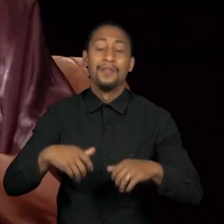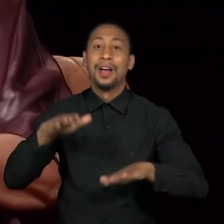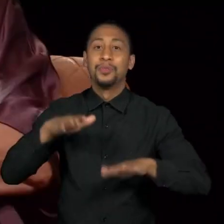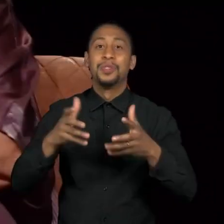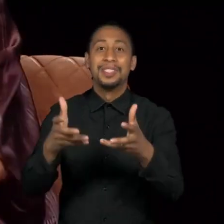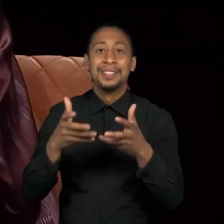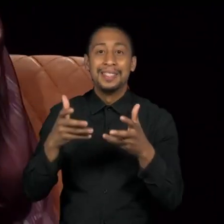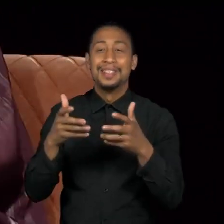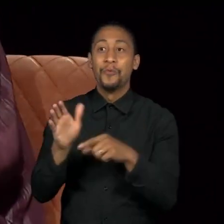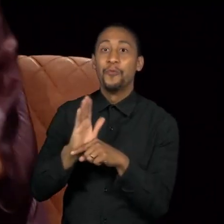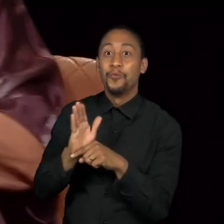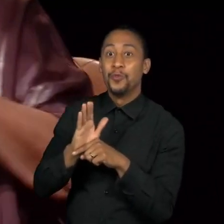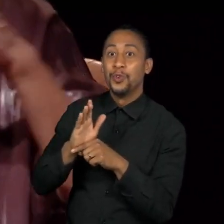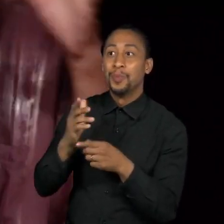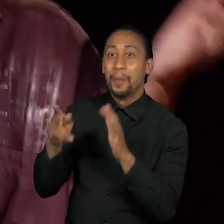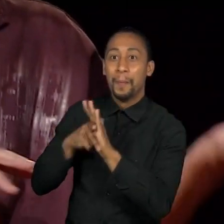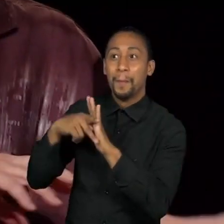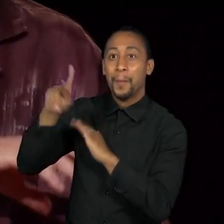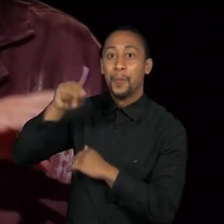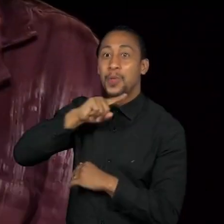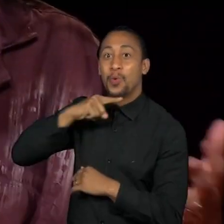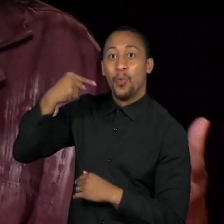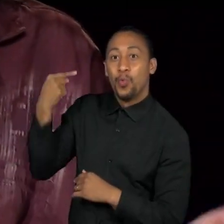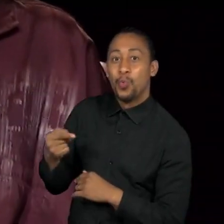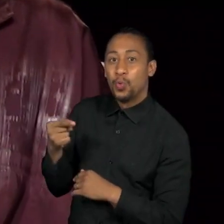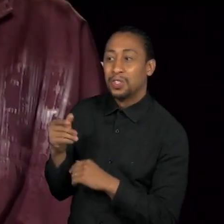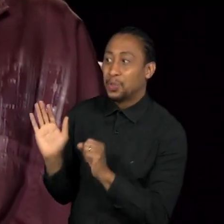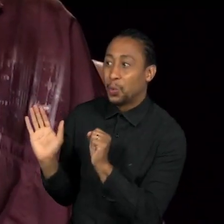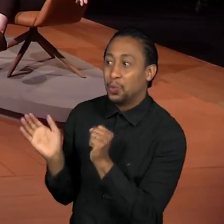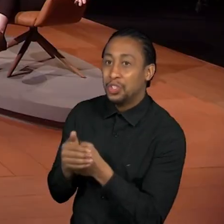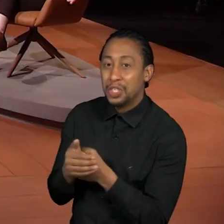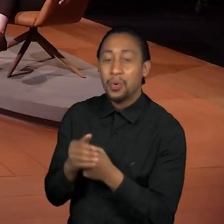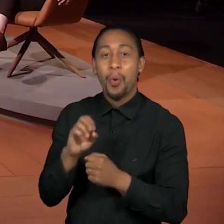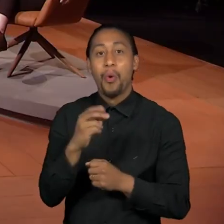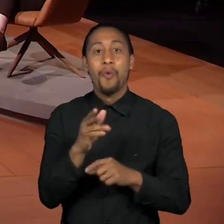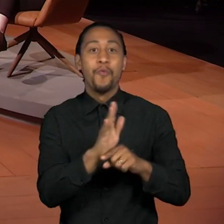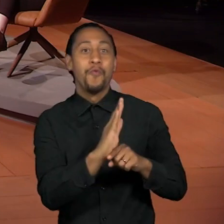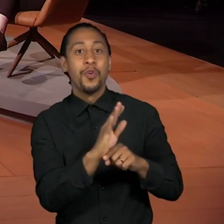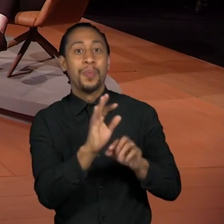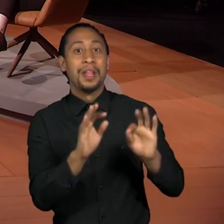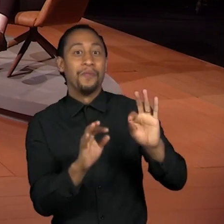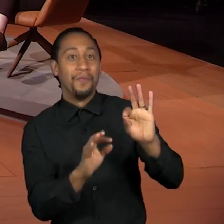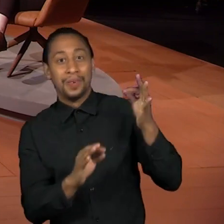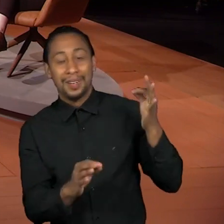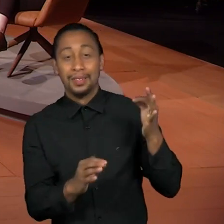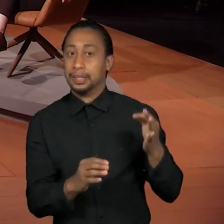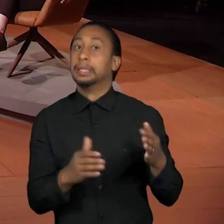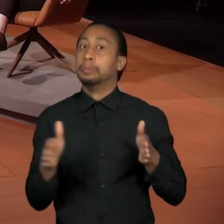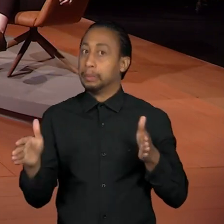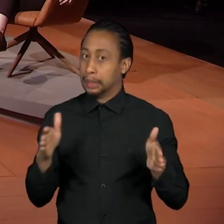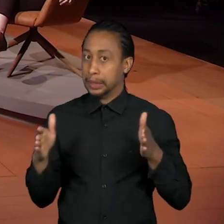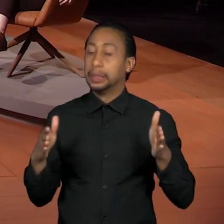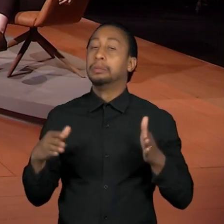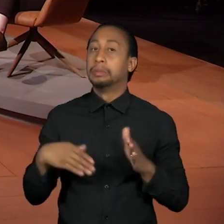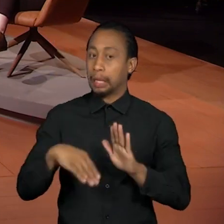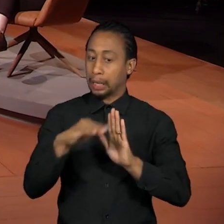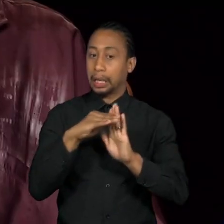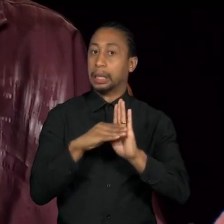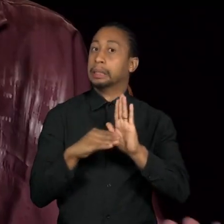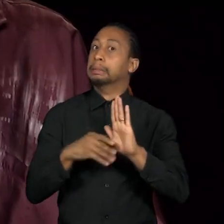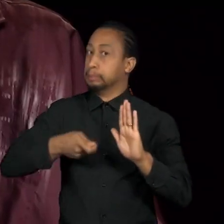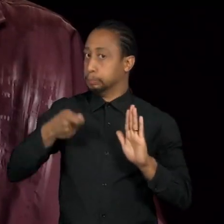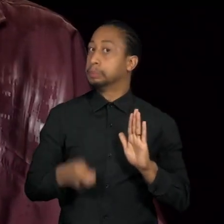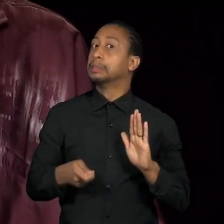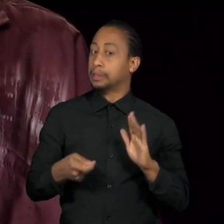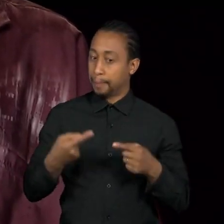russo, escondida, de filme francês, né? Tudo era muito proibido. Divino e